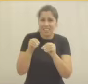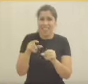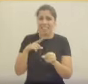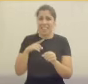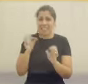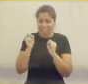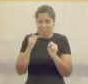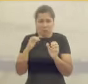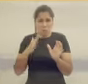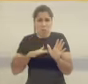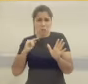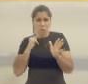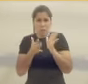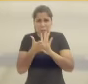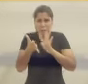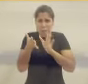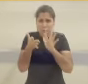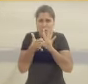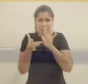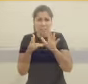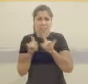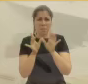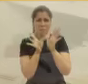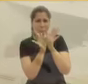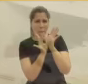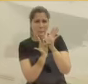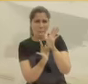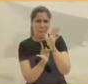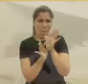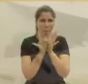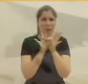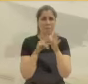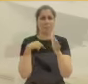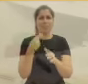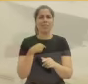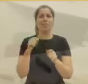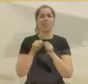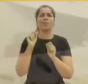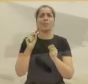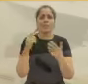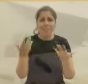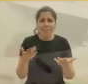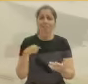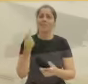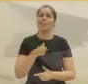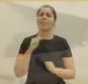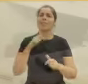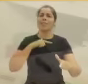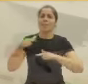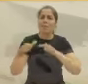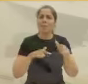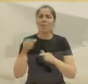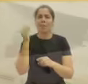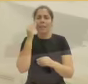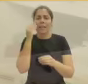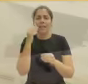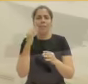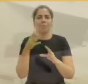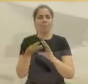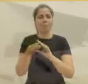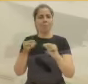sujas, de melar a mãozinha. Aí, o que a gente faz? A gente faz um trabalho de dessensibilização